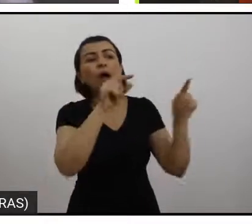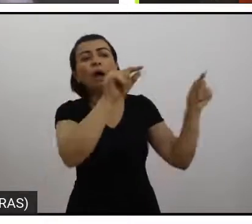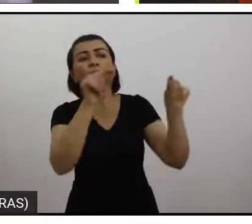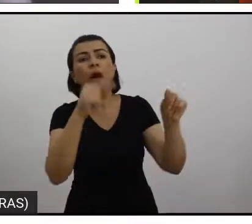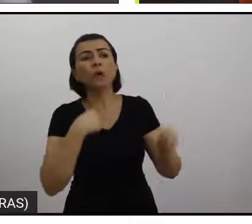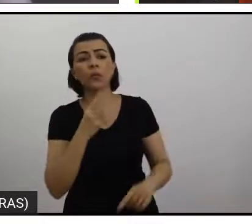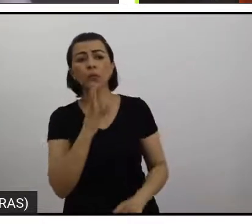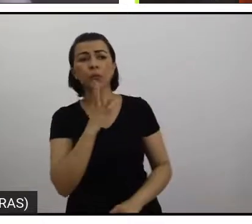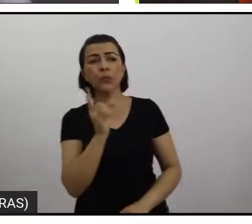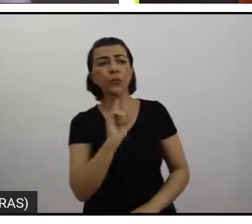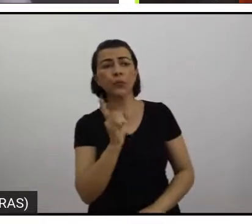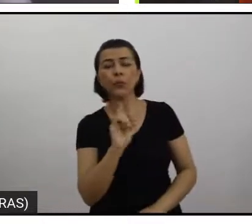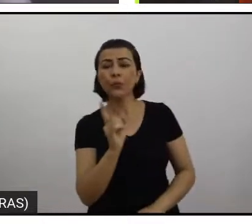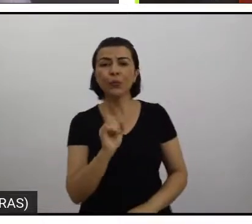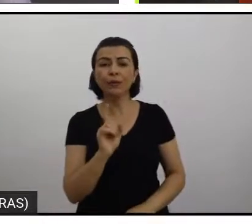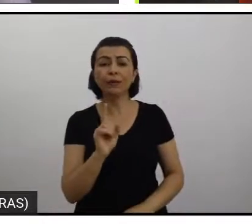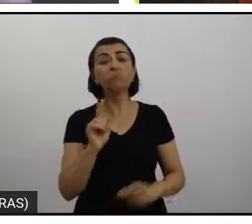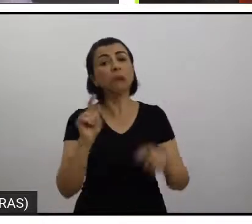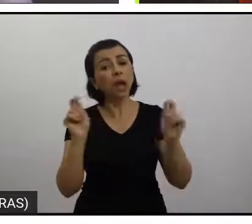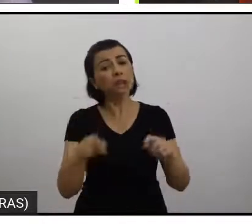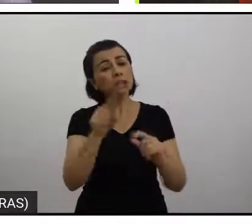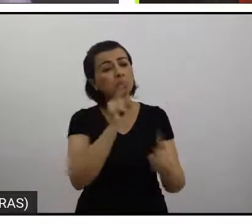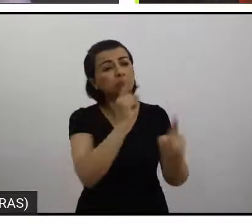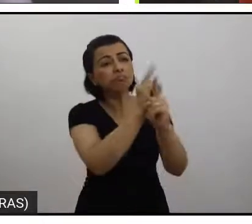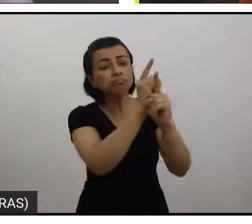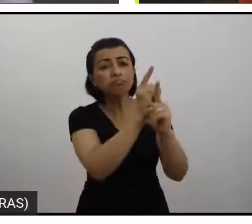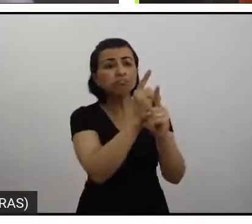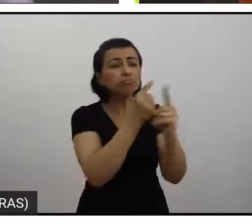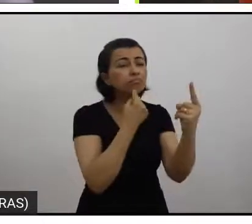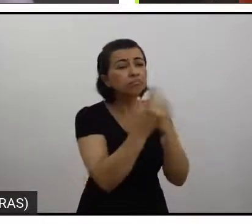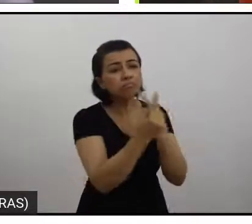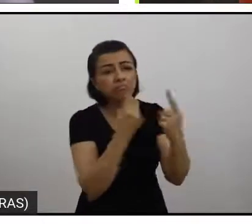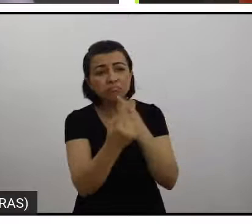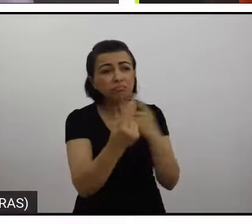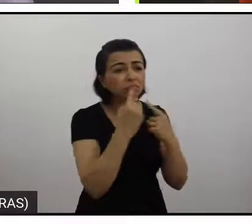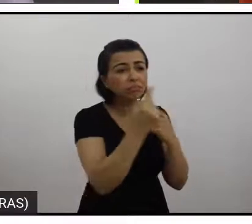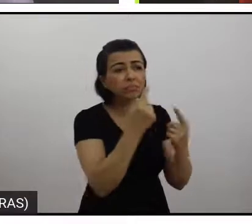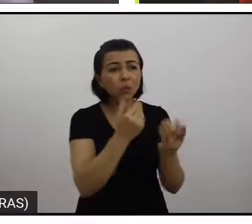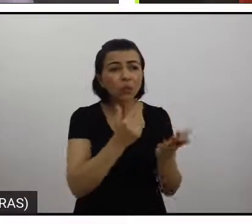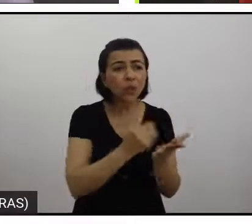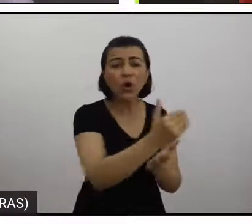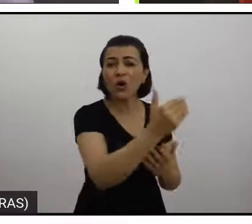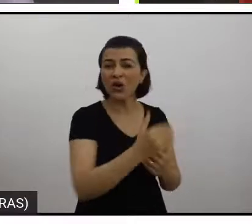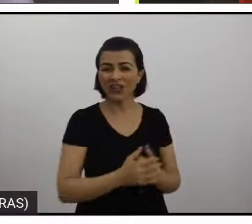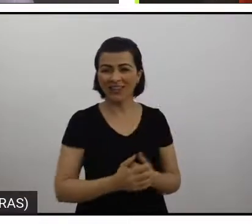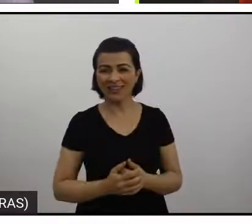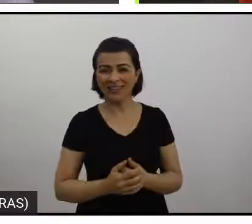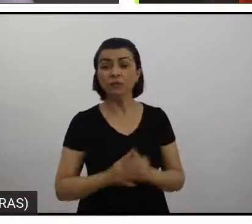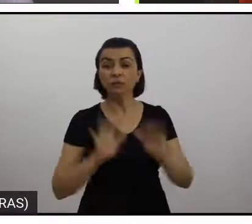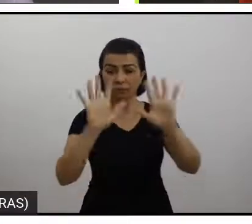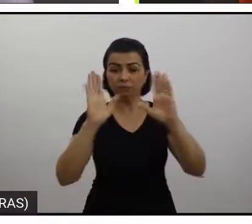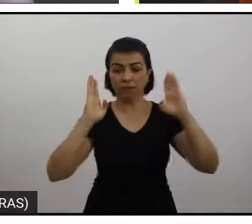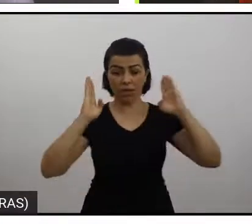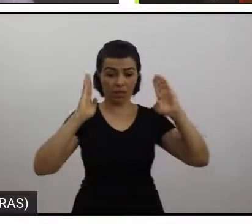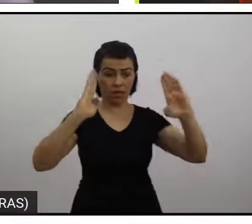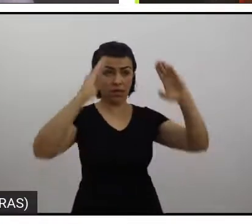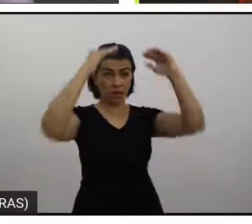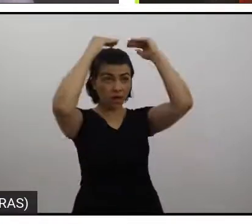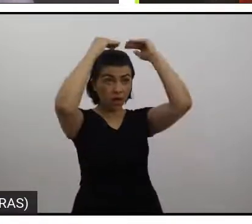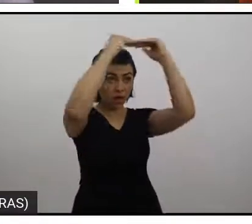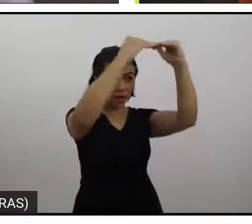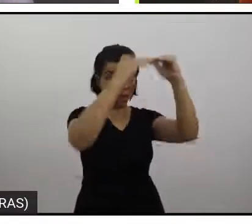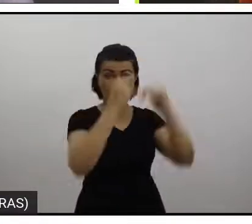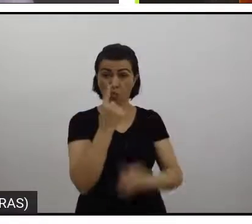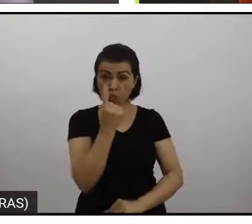ali naquela situação. E essas cabines eu coloquei em muitos lugares, lugares públicos, tanto as de